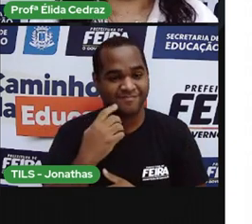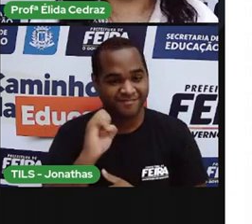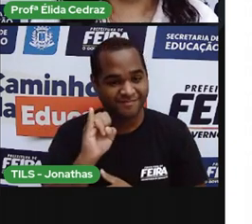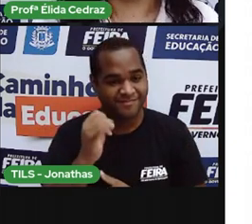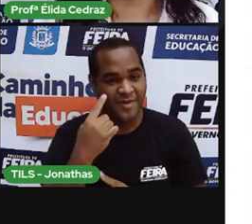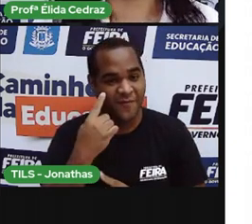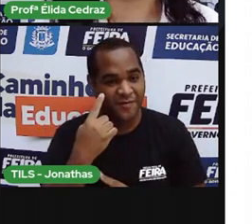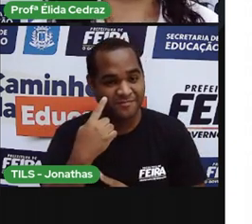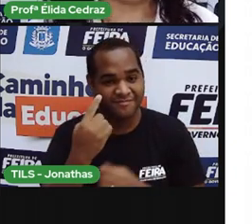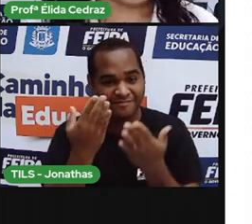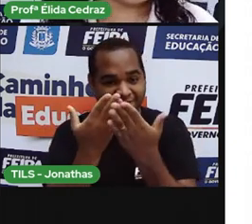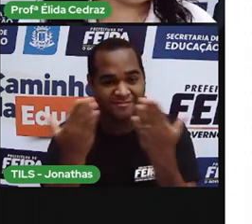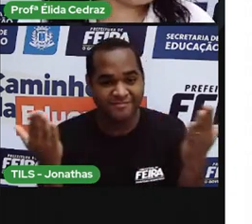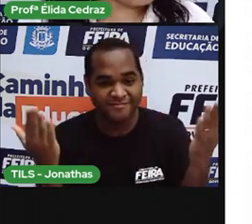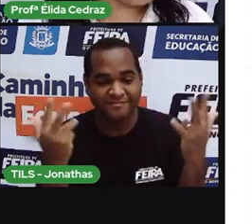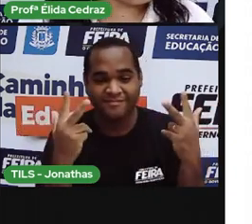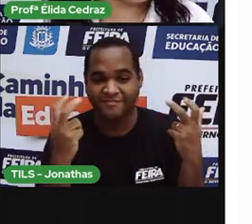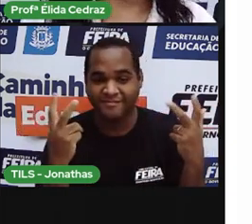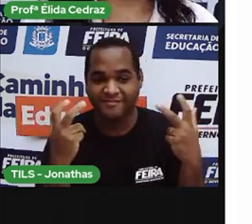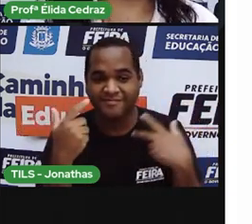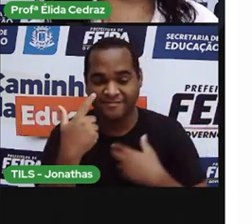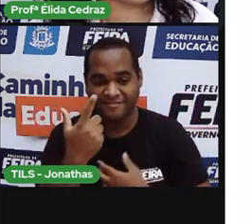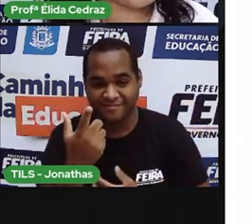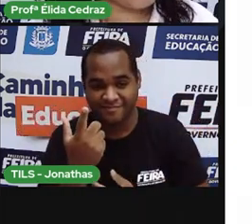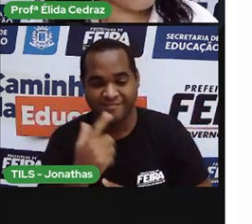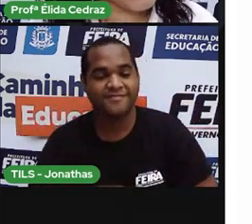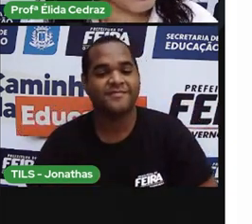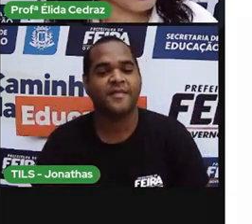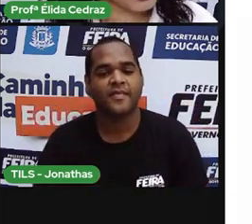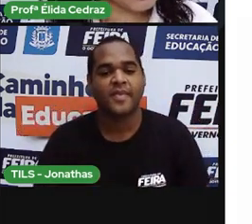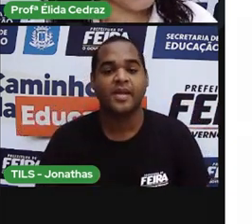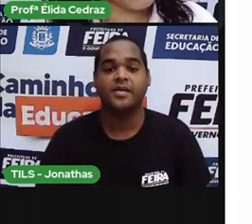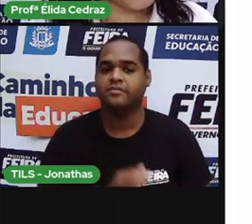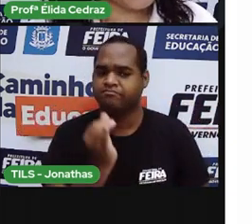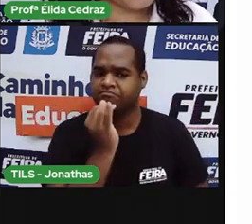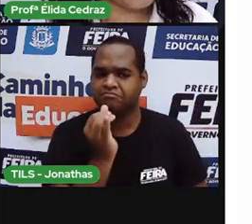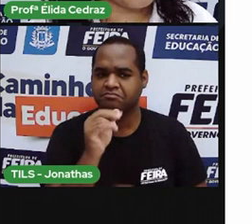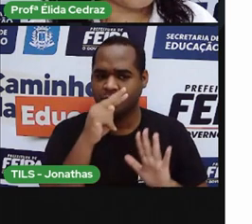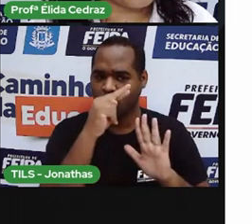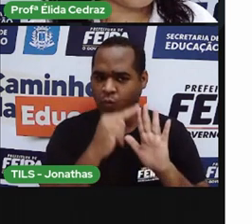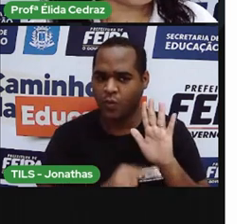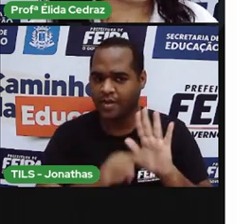minha. A Pro não leu o texto.